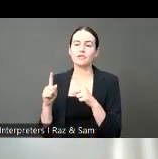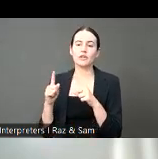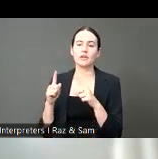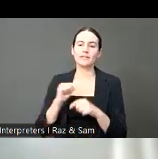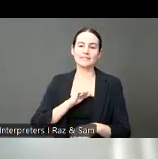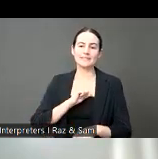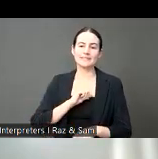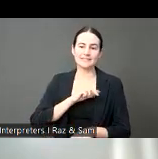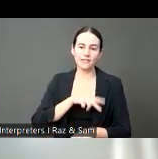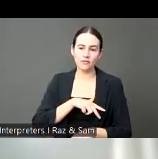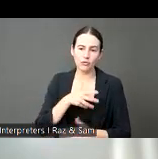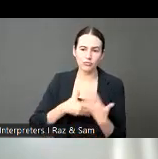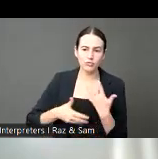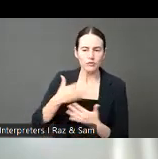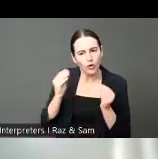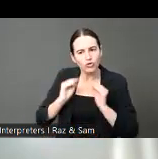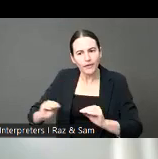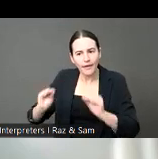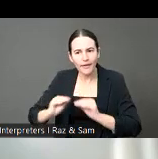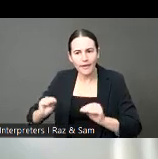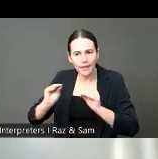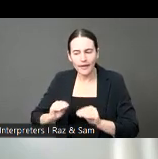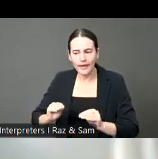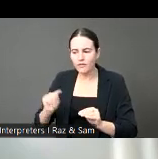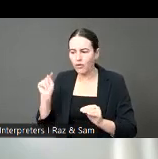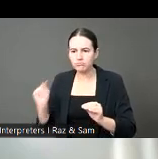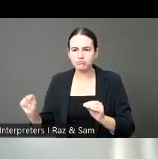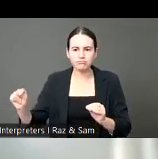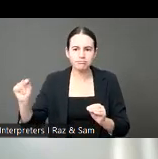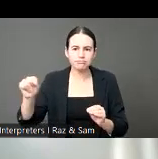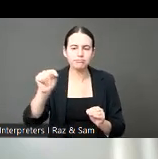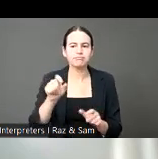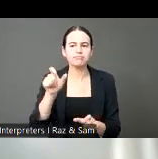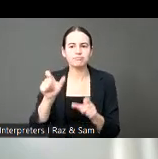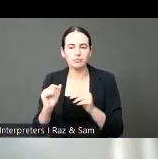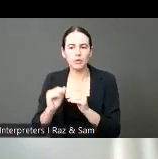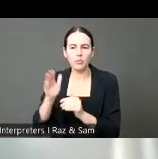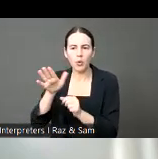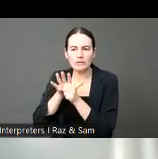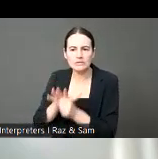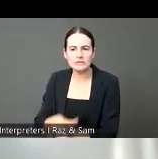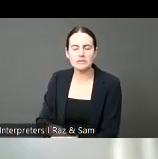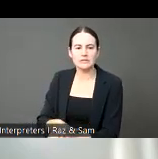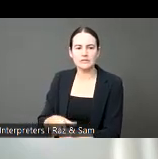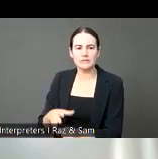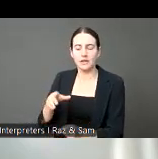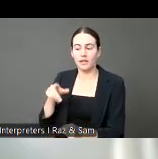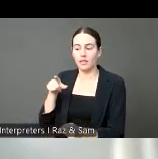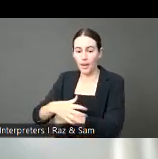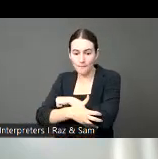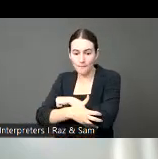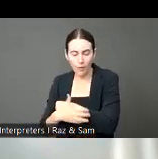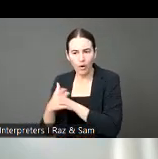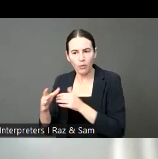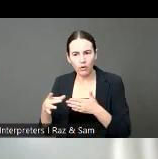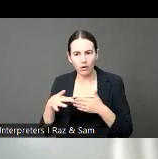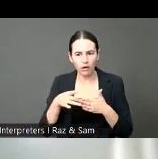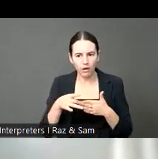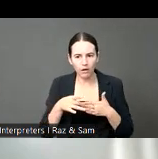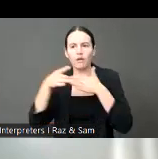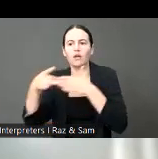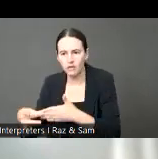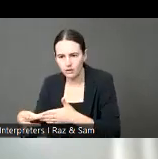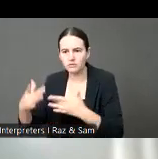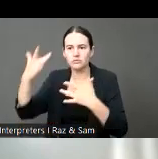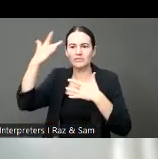doenças. Um quarto, muito importante, o incentivo à ciência, à tecnologia e à inovação, para que nós possamos ser mais efetivos no enfrentamento